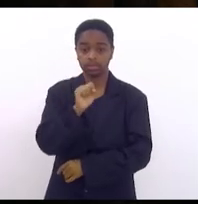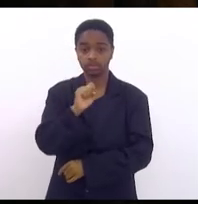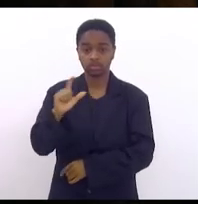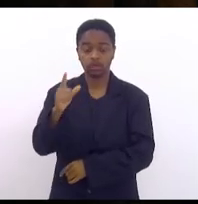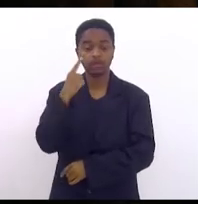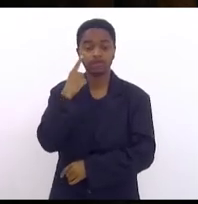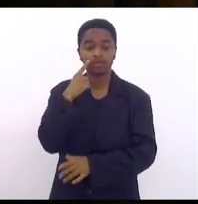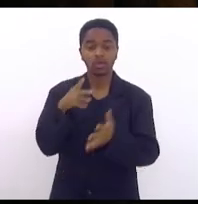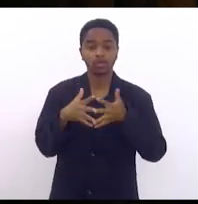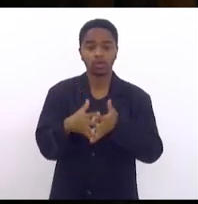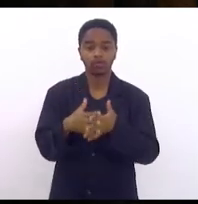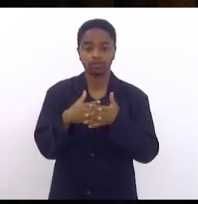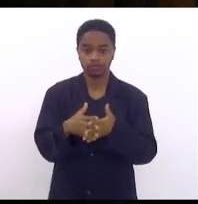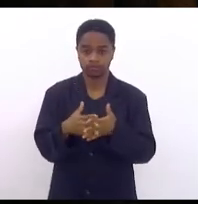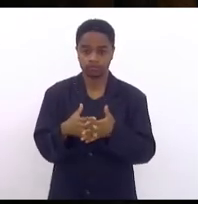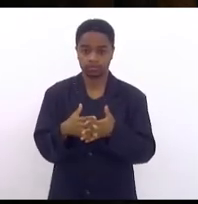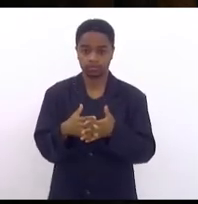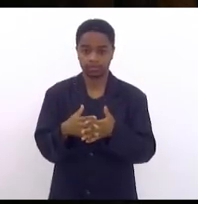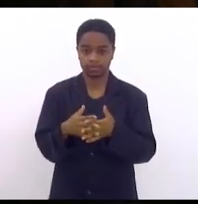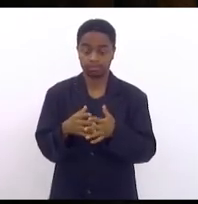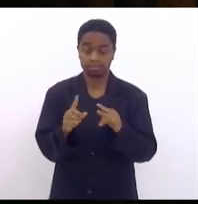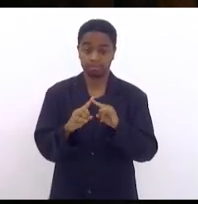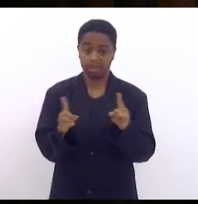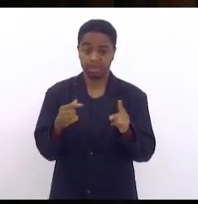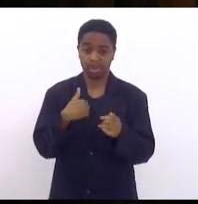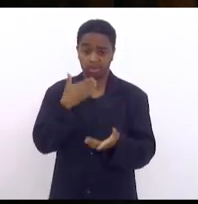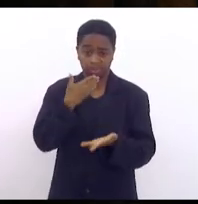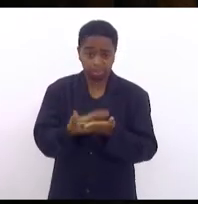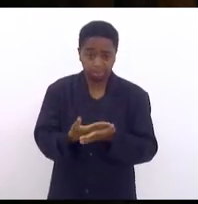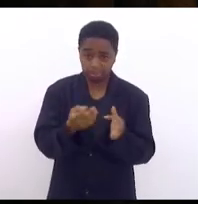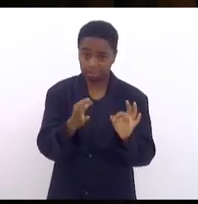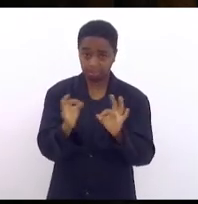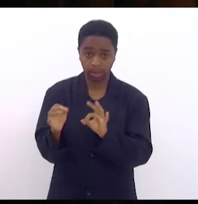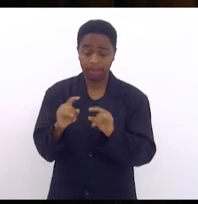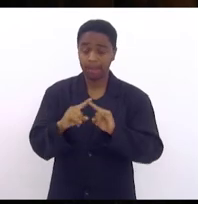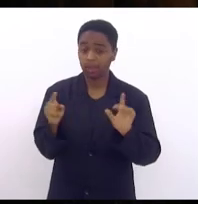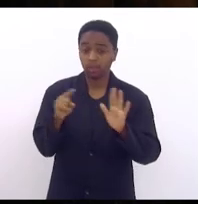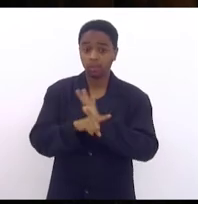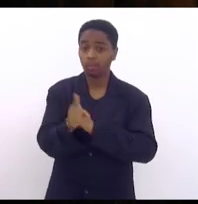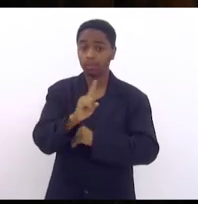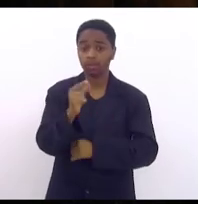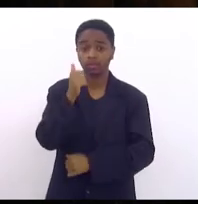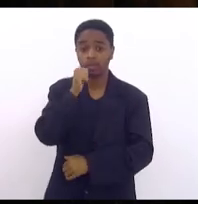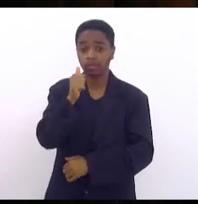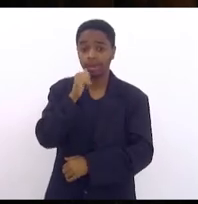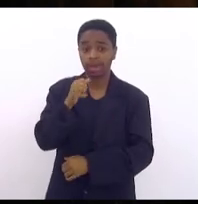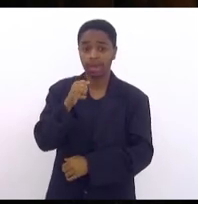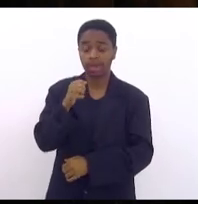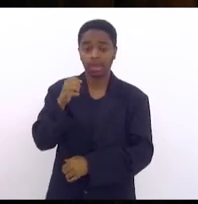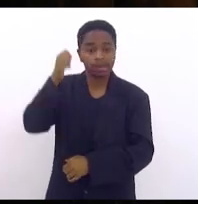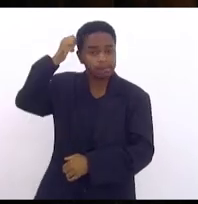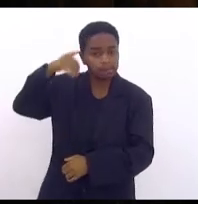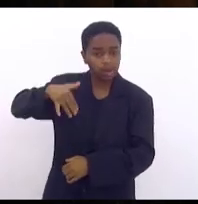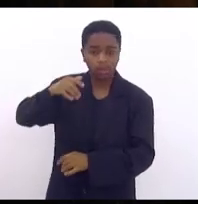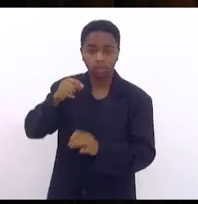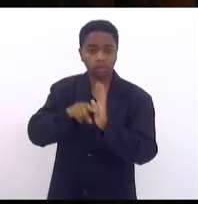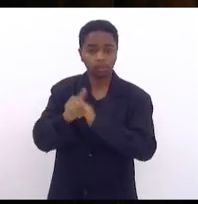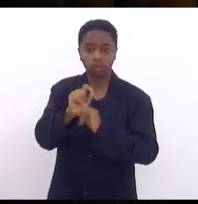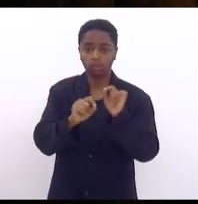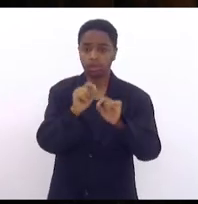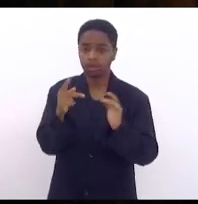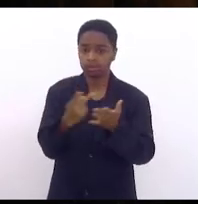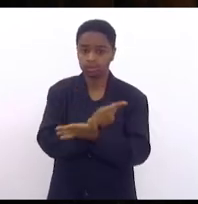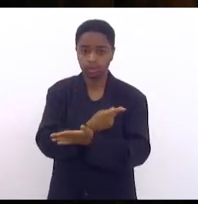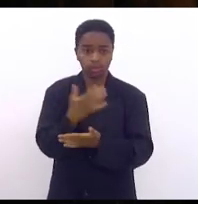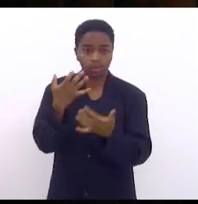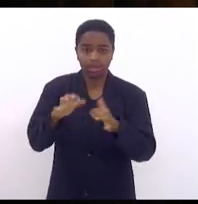confusão. E aí, me admira, não me admira. Ele não perguntou para a mulher que estava sangrando o que tinha acontecido. Ele não